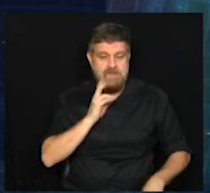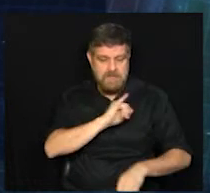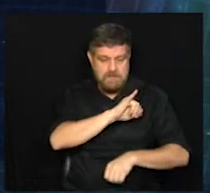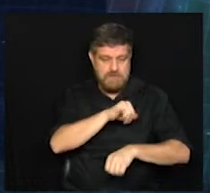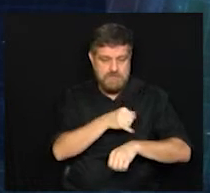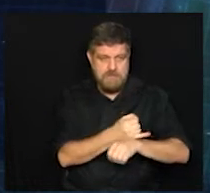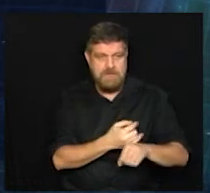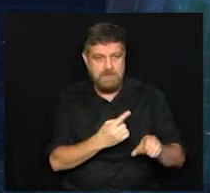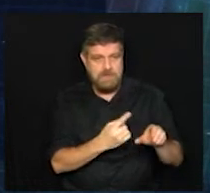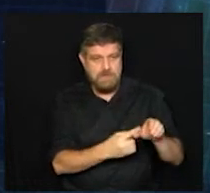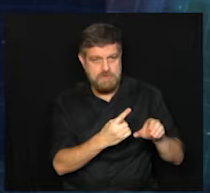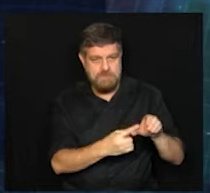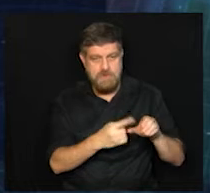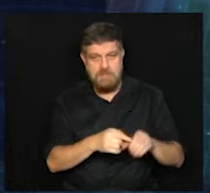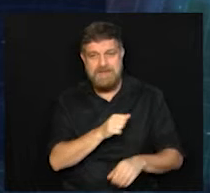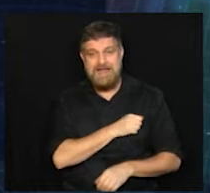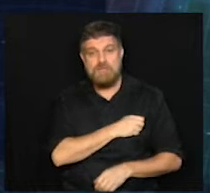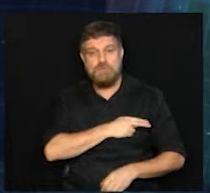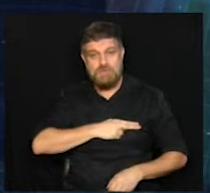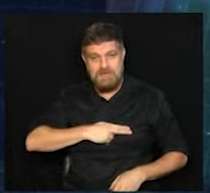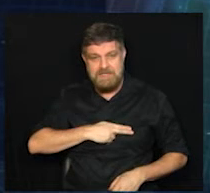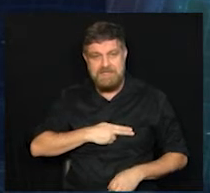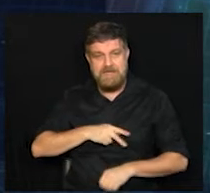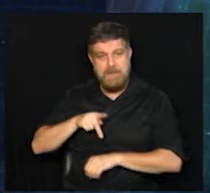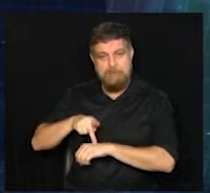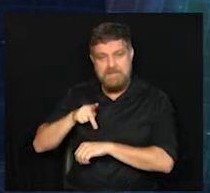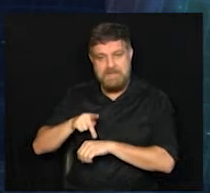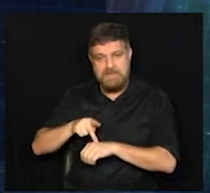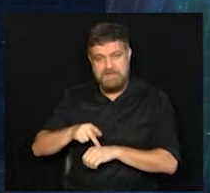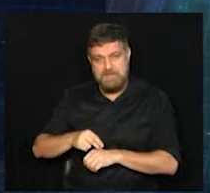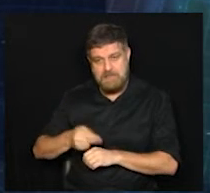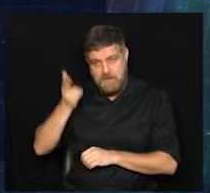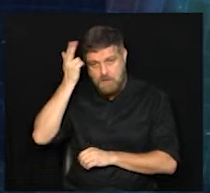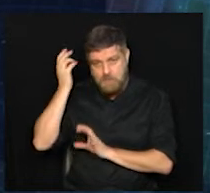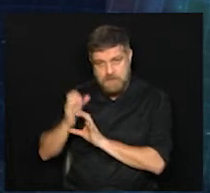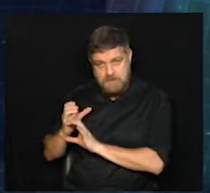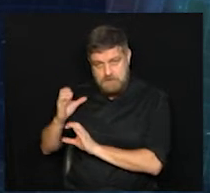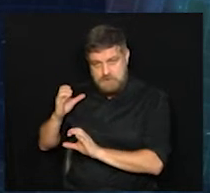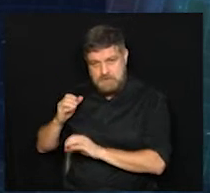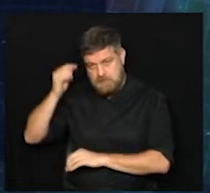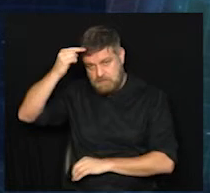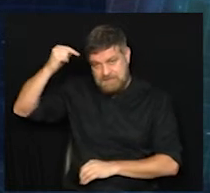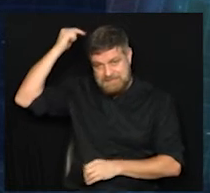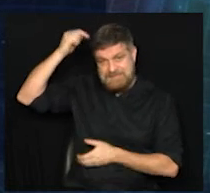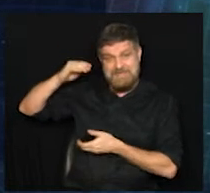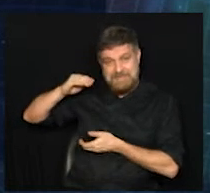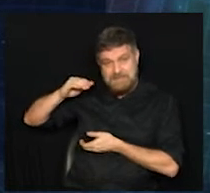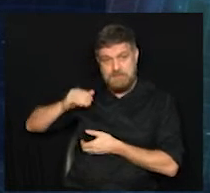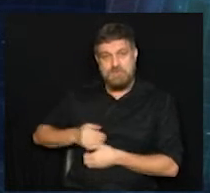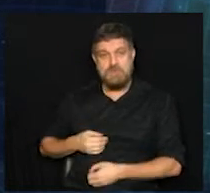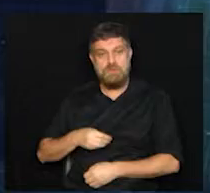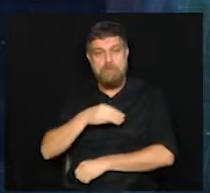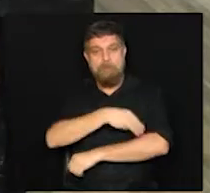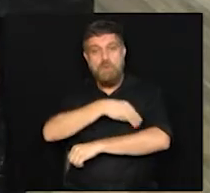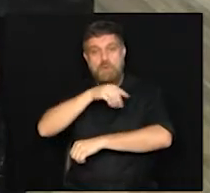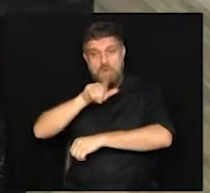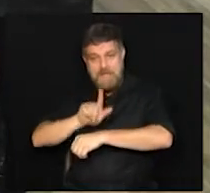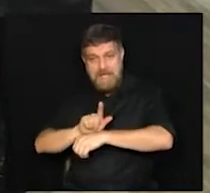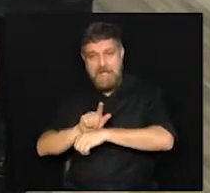Jaguariúna, Cosmópolis, Arthur Nogueira, Pedreira, Engenheiro Coelho, Santo Antônio de Posse, Morungaba e